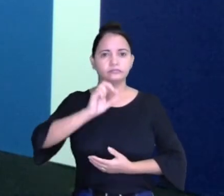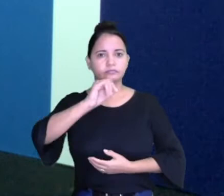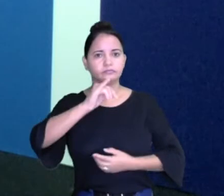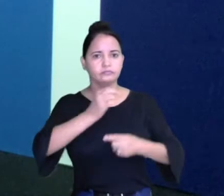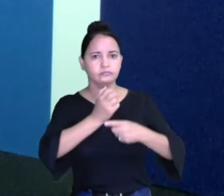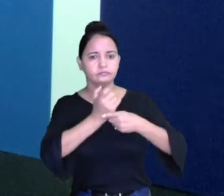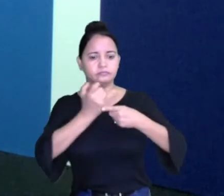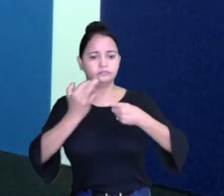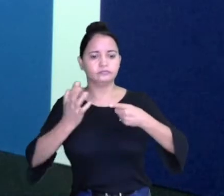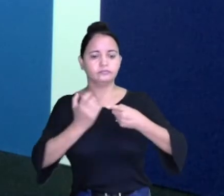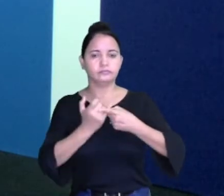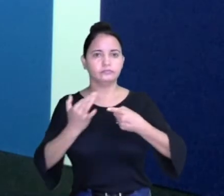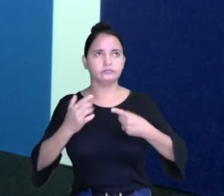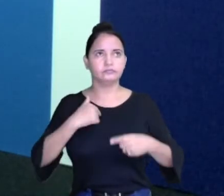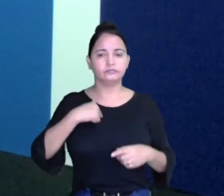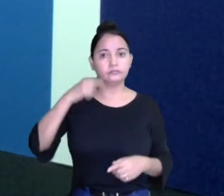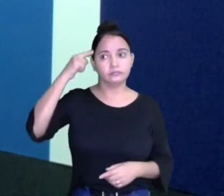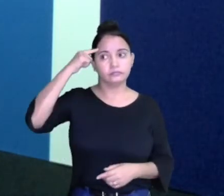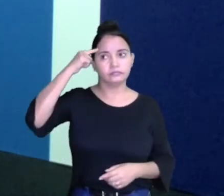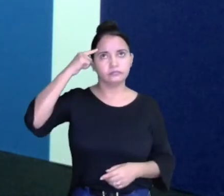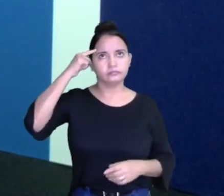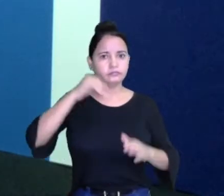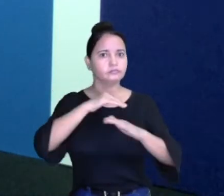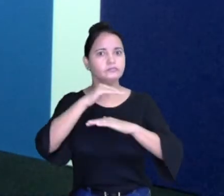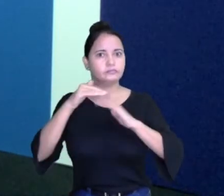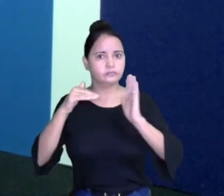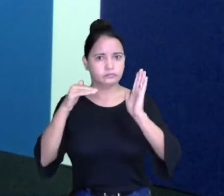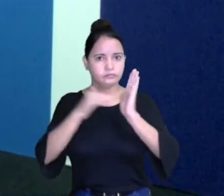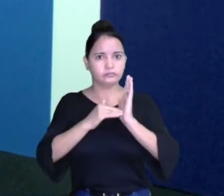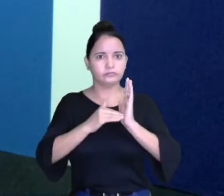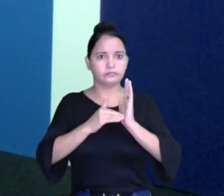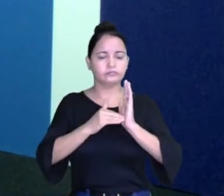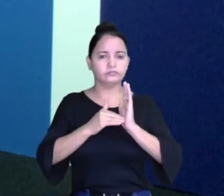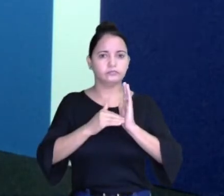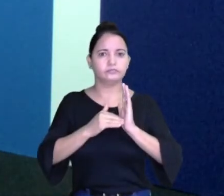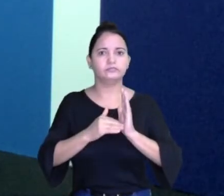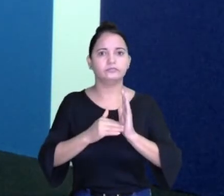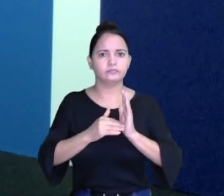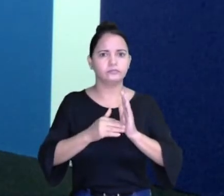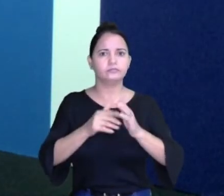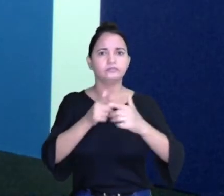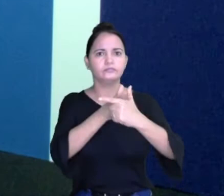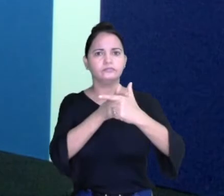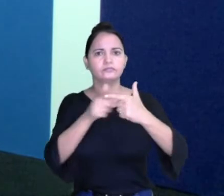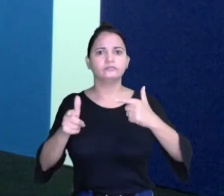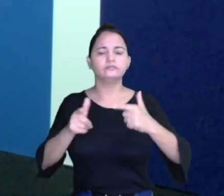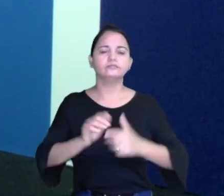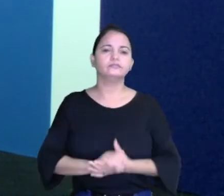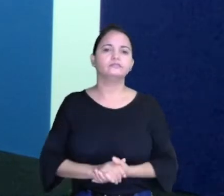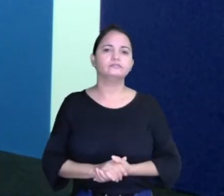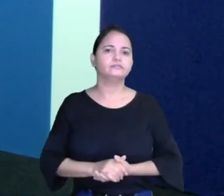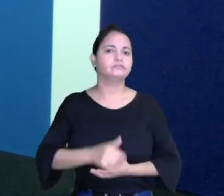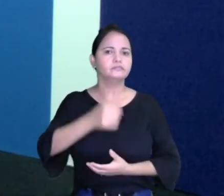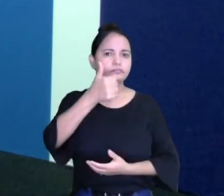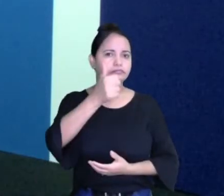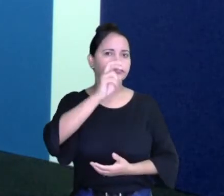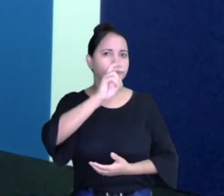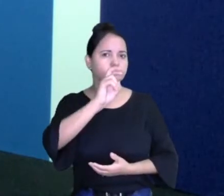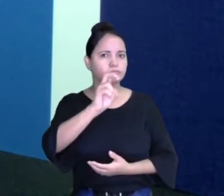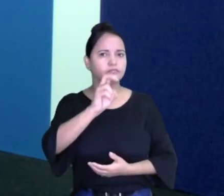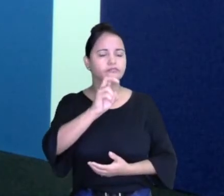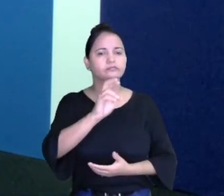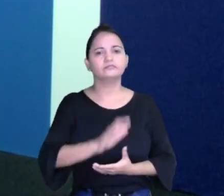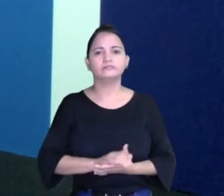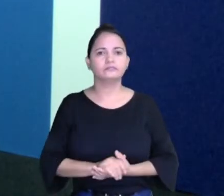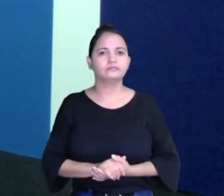fração, né, eu preciso pensar no todo e em quantas partes ele está sendo dividido. Se ele foi dividido em 15 partes, como a gente viu